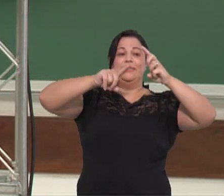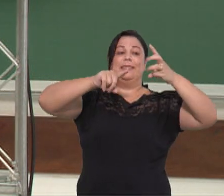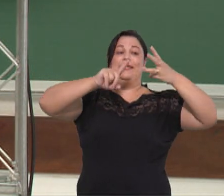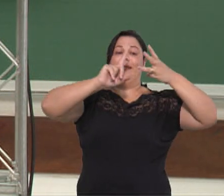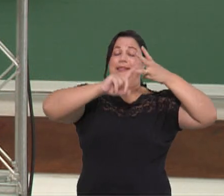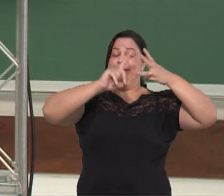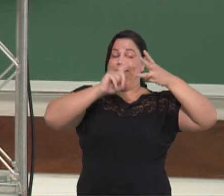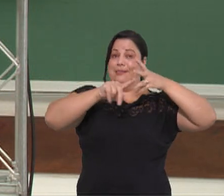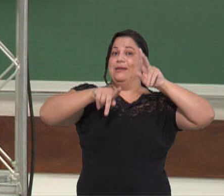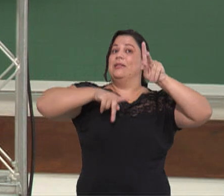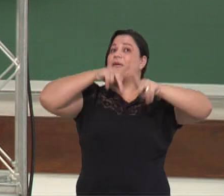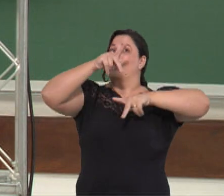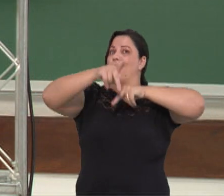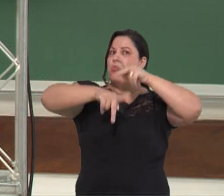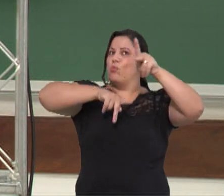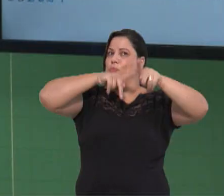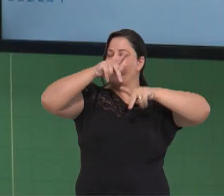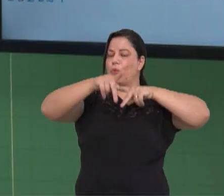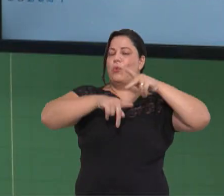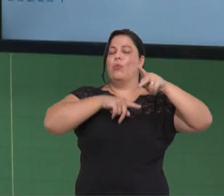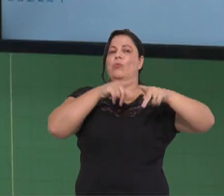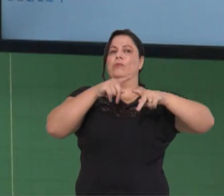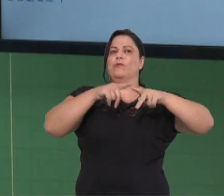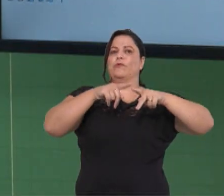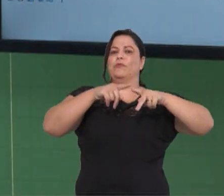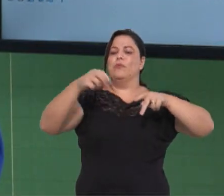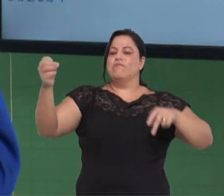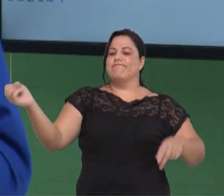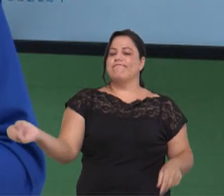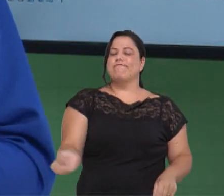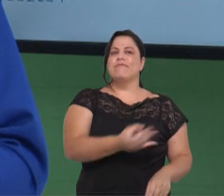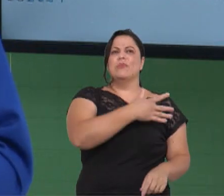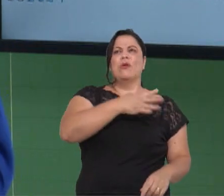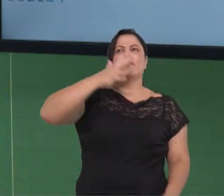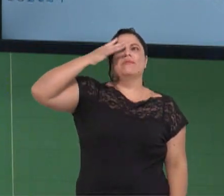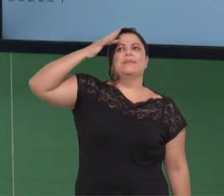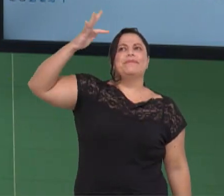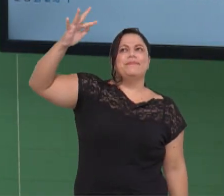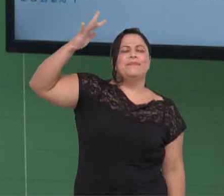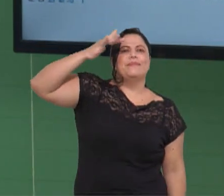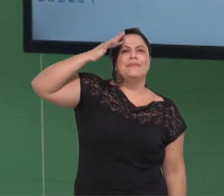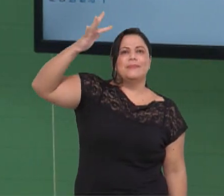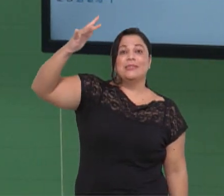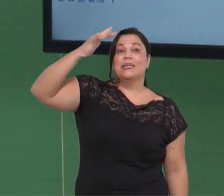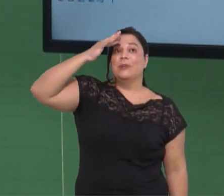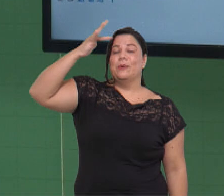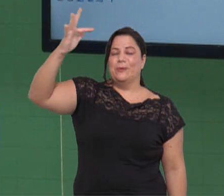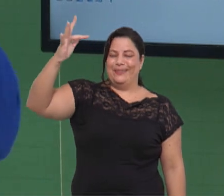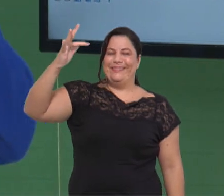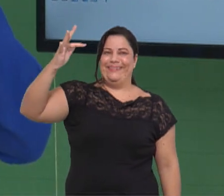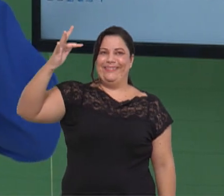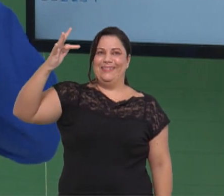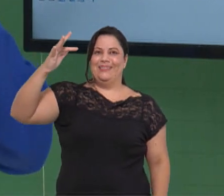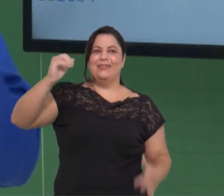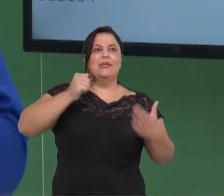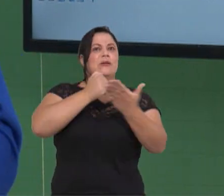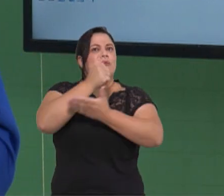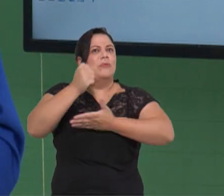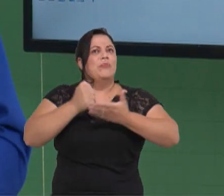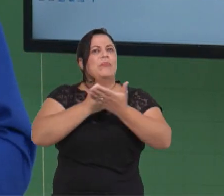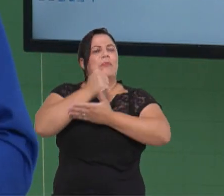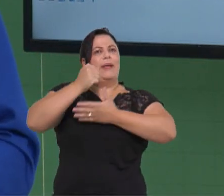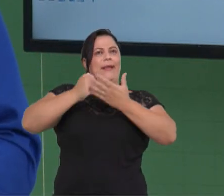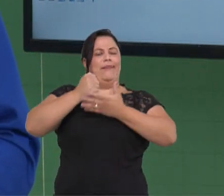povo, uma nova teoria com base no pensamento iluminista anterior à